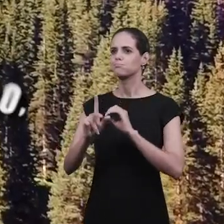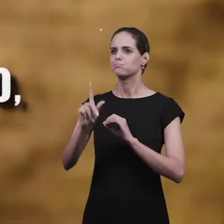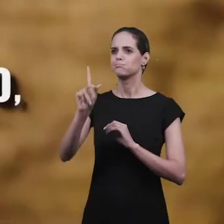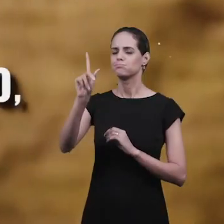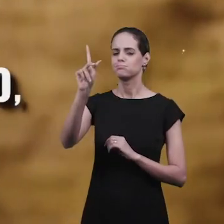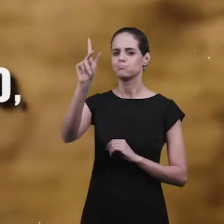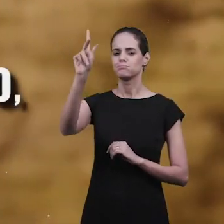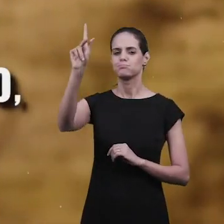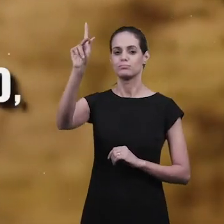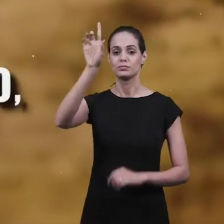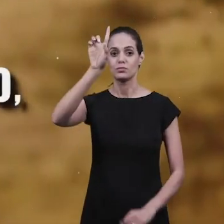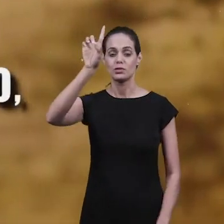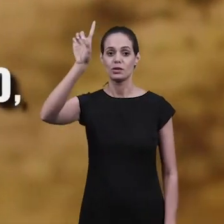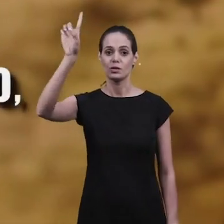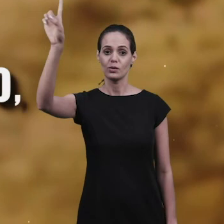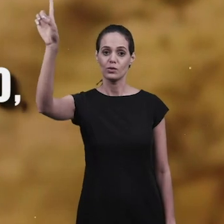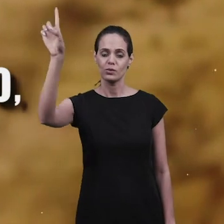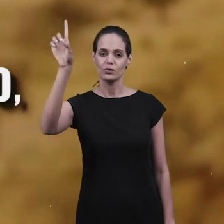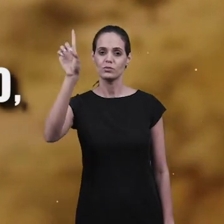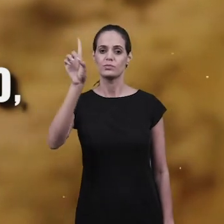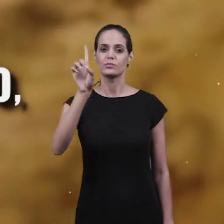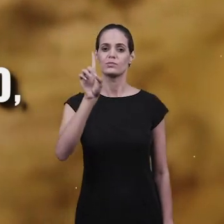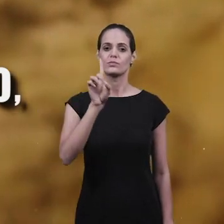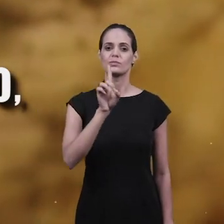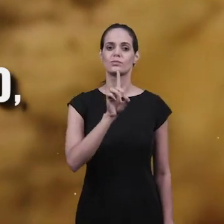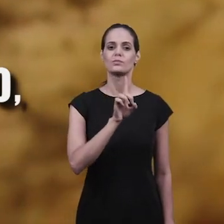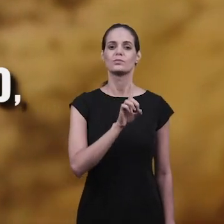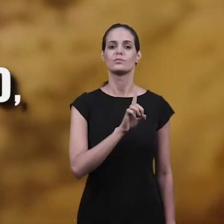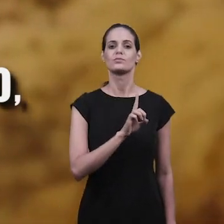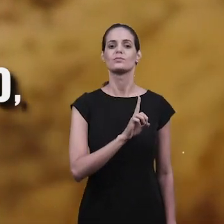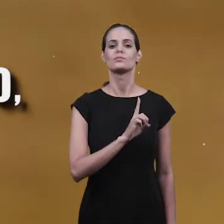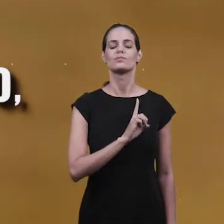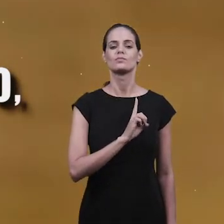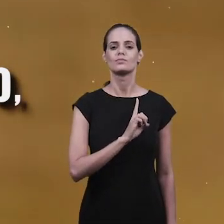E eu serei seu